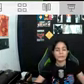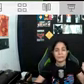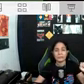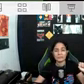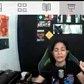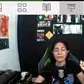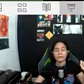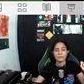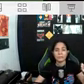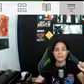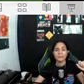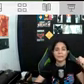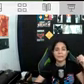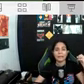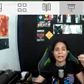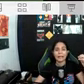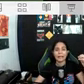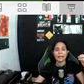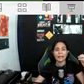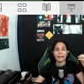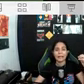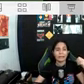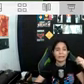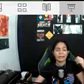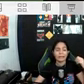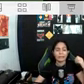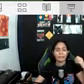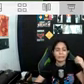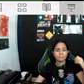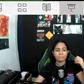ajudar vocês justamente a dar...